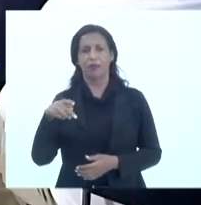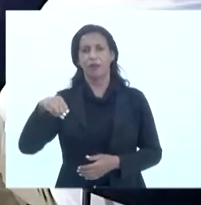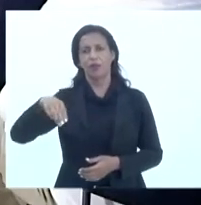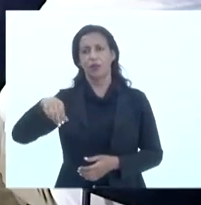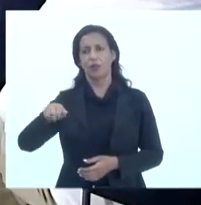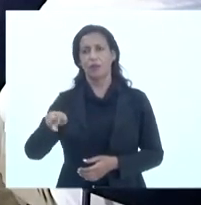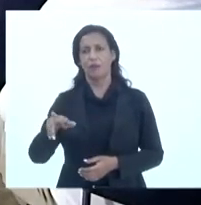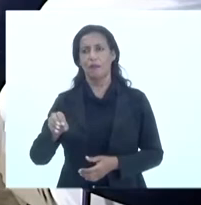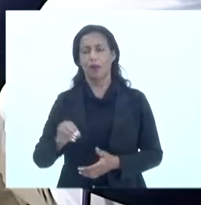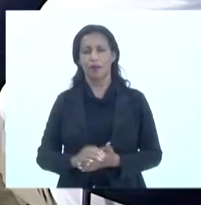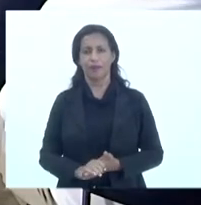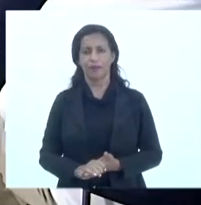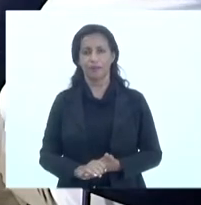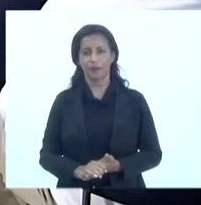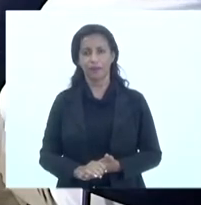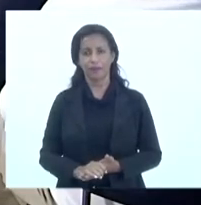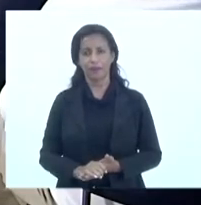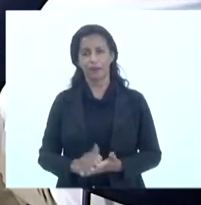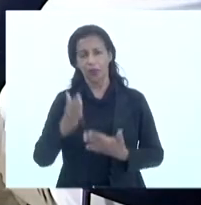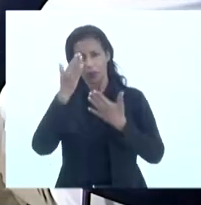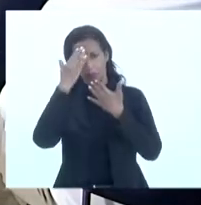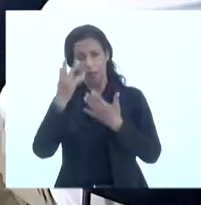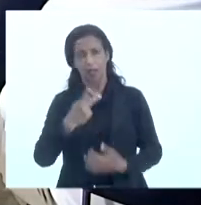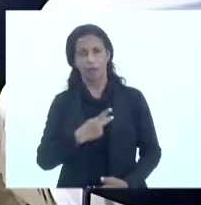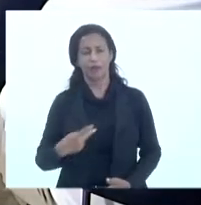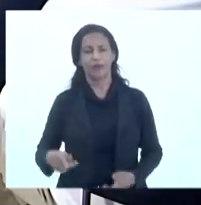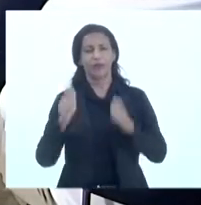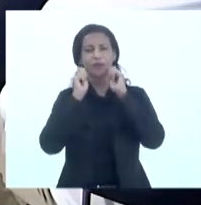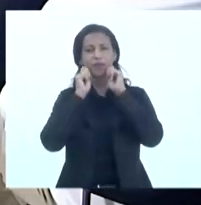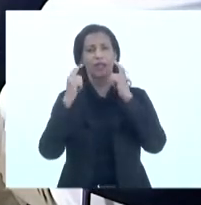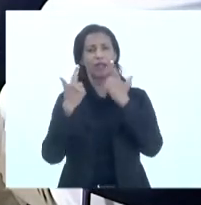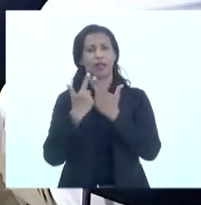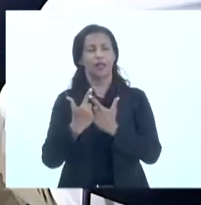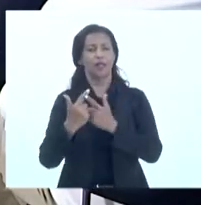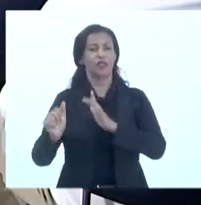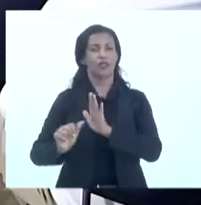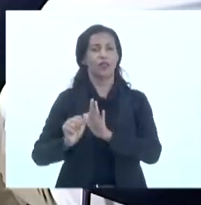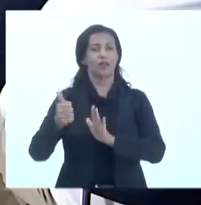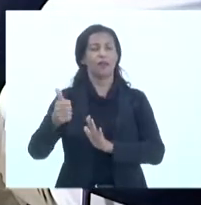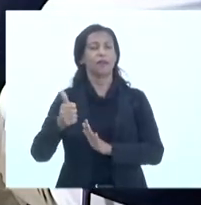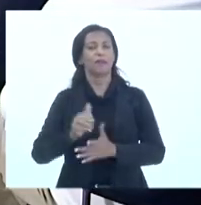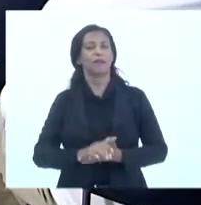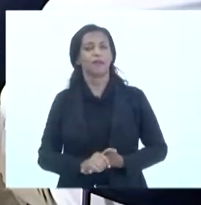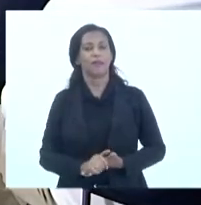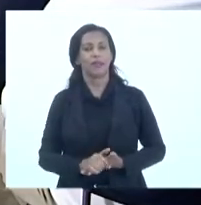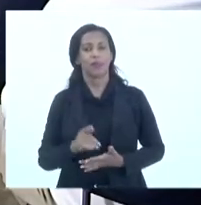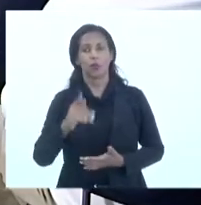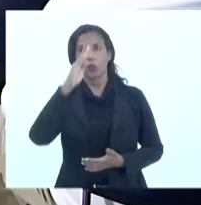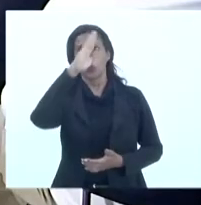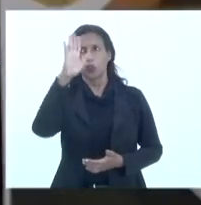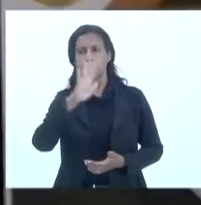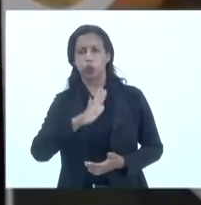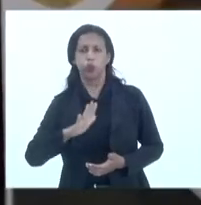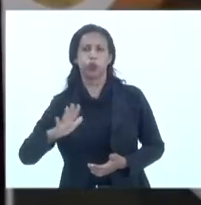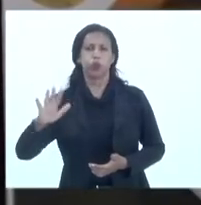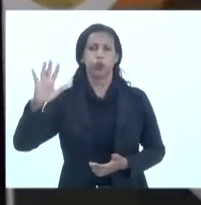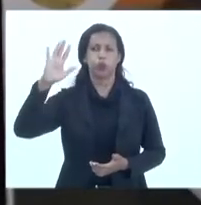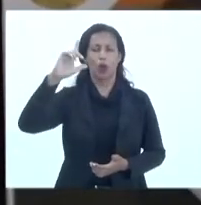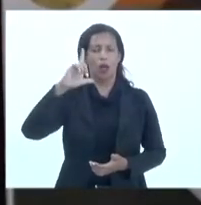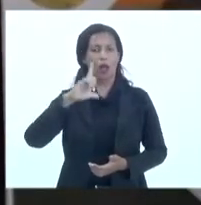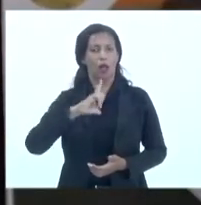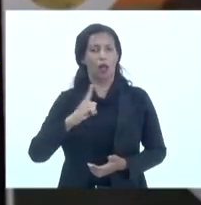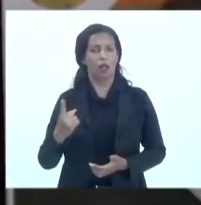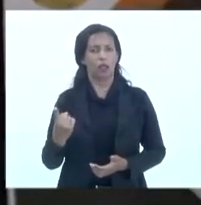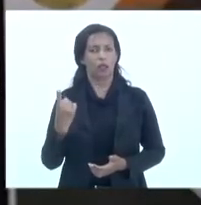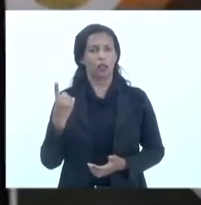Obrigado. Presidente André Ciliano. A Assembleia Legislativa do Estado do Rio de Janeiro é a primeira Assembleia no Brasil a ter